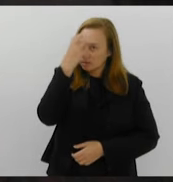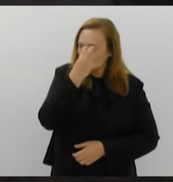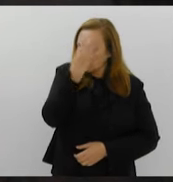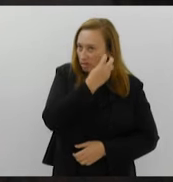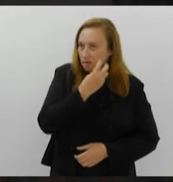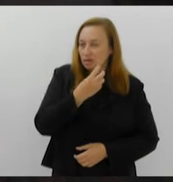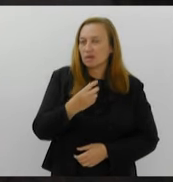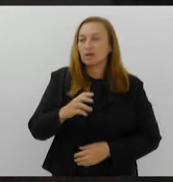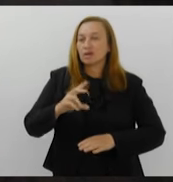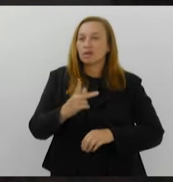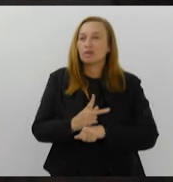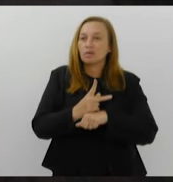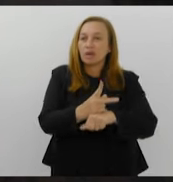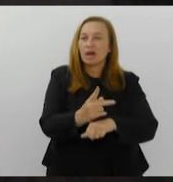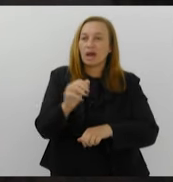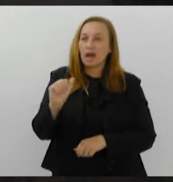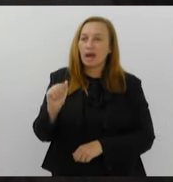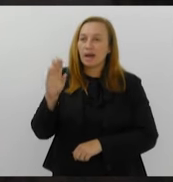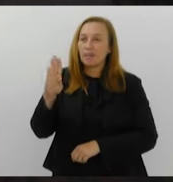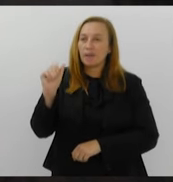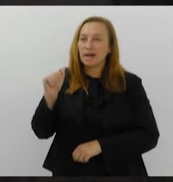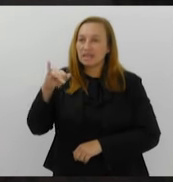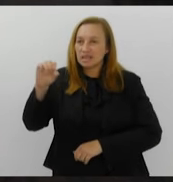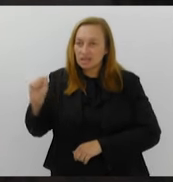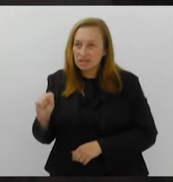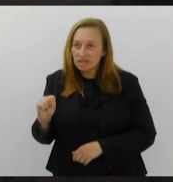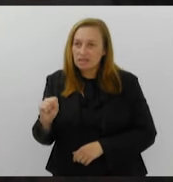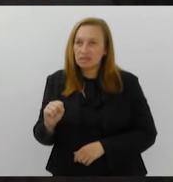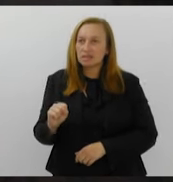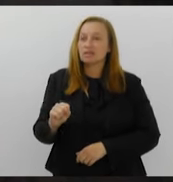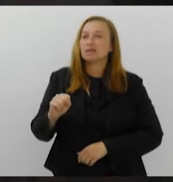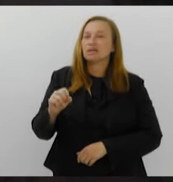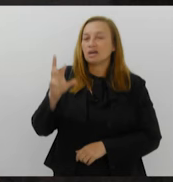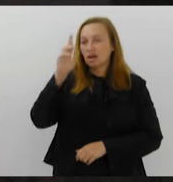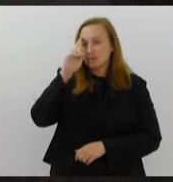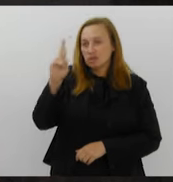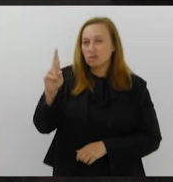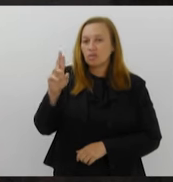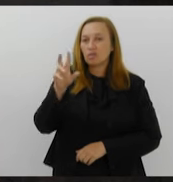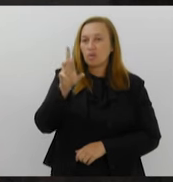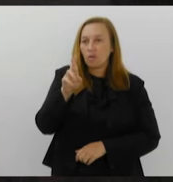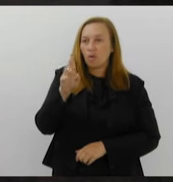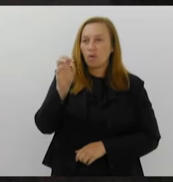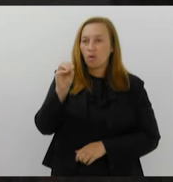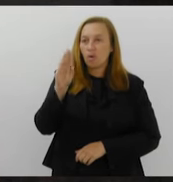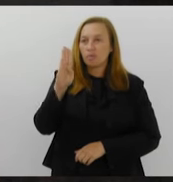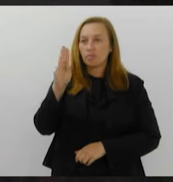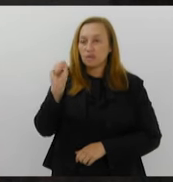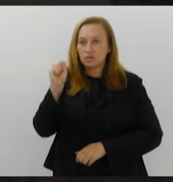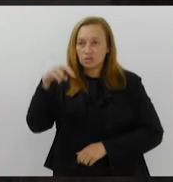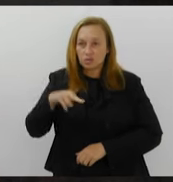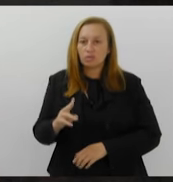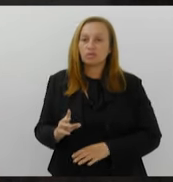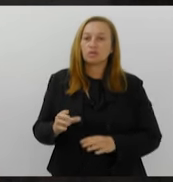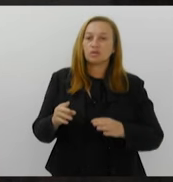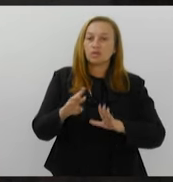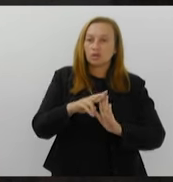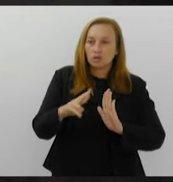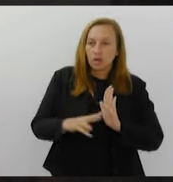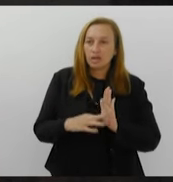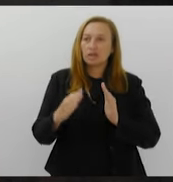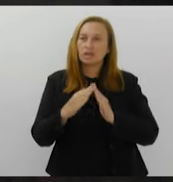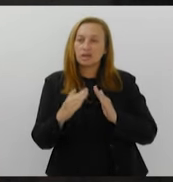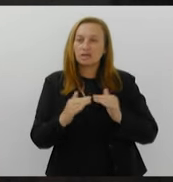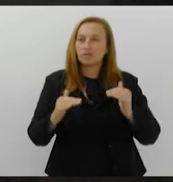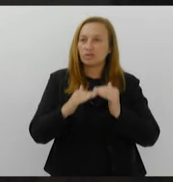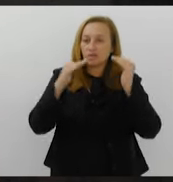que concede o prêmio Abadia do Nascimento ao senhor Robson José dos Santos, Dom Robson, parecer das comissões, normas internas, proposições